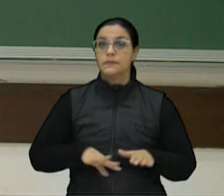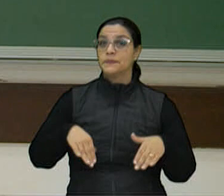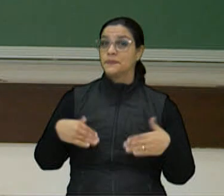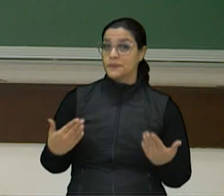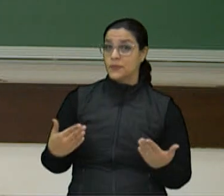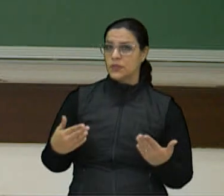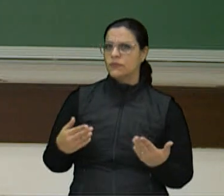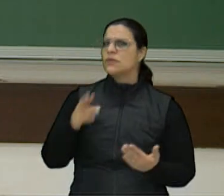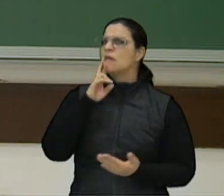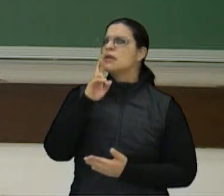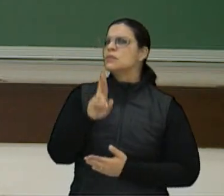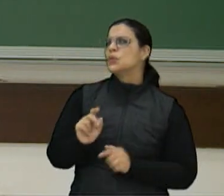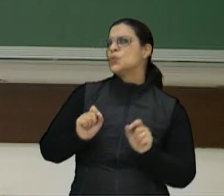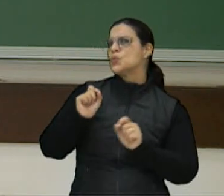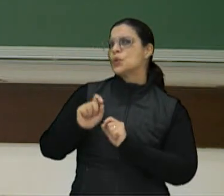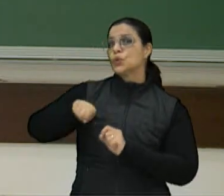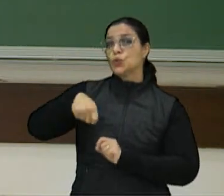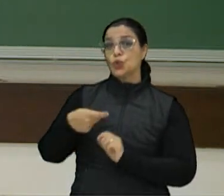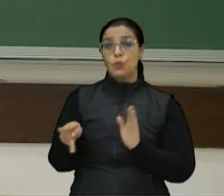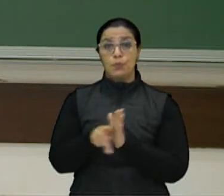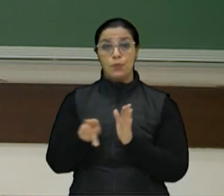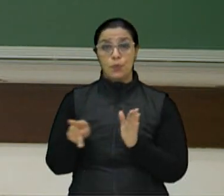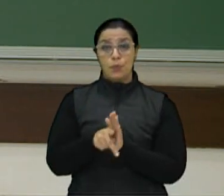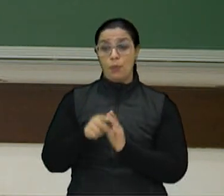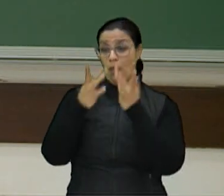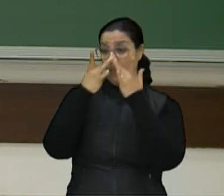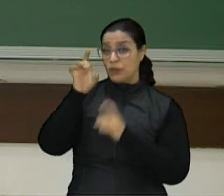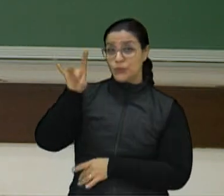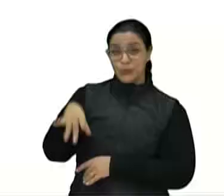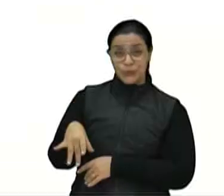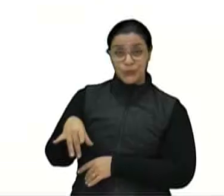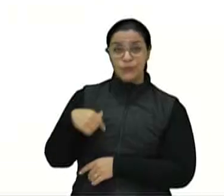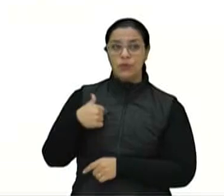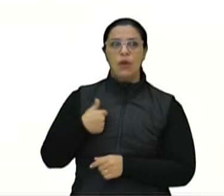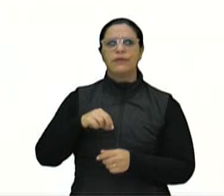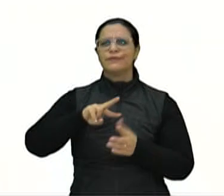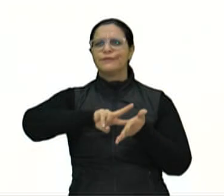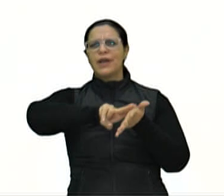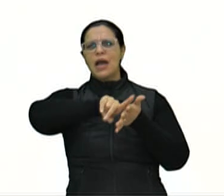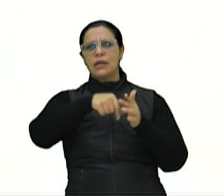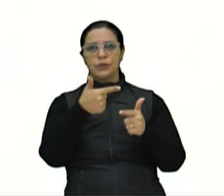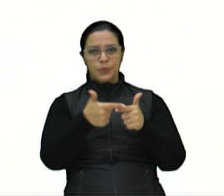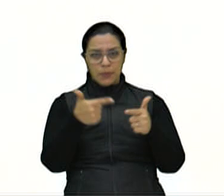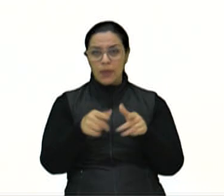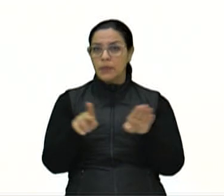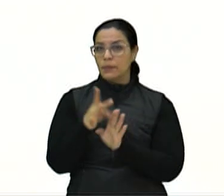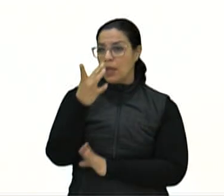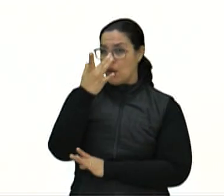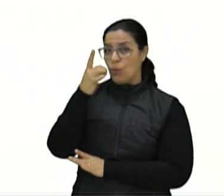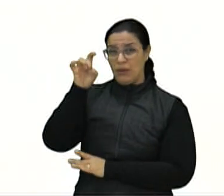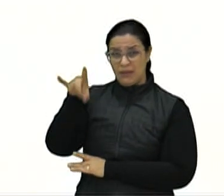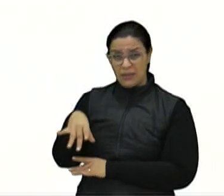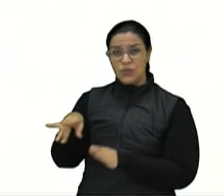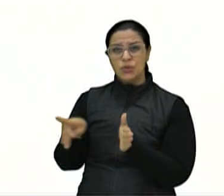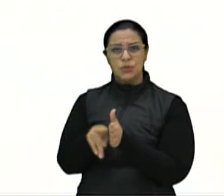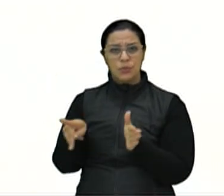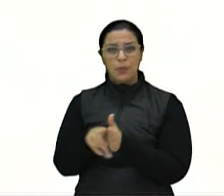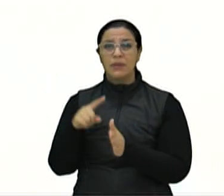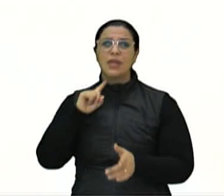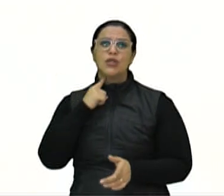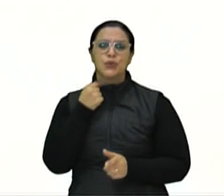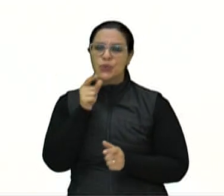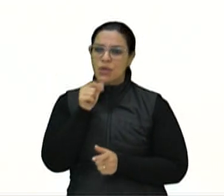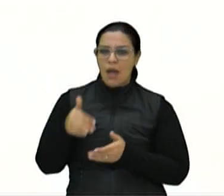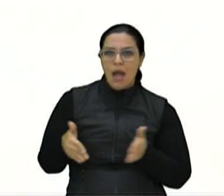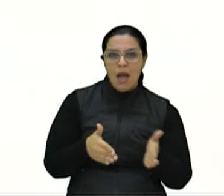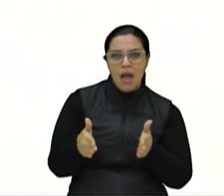E daí, o que você respondeu sobre a questão da geração de lixo? Entre muitos outros problemas, o lixo é um resíduo que provoca a